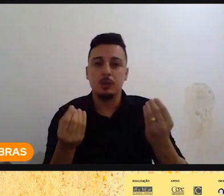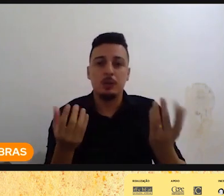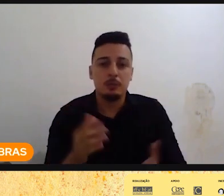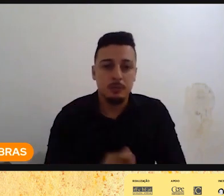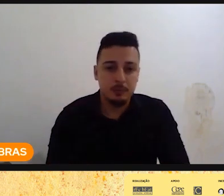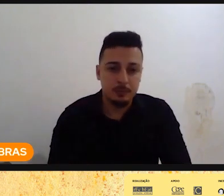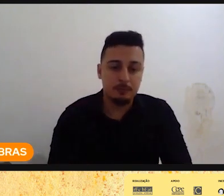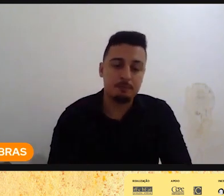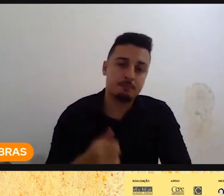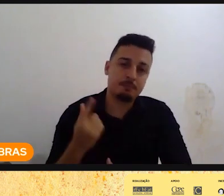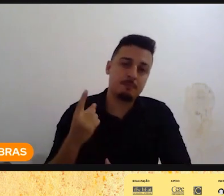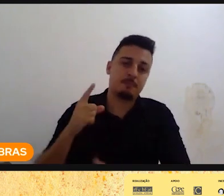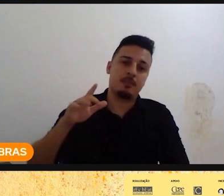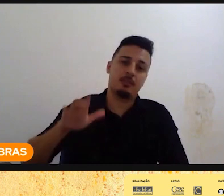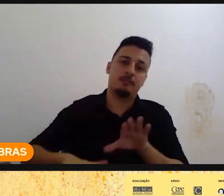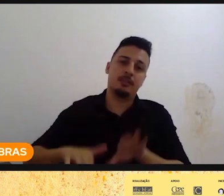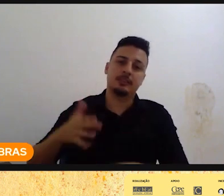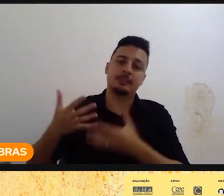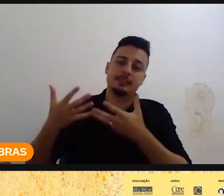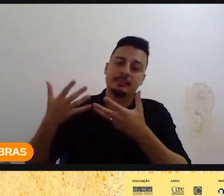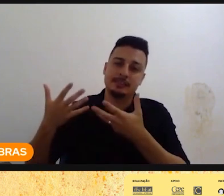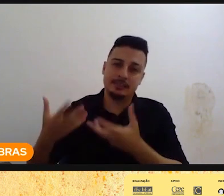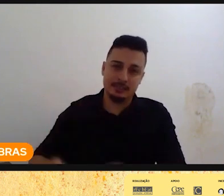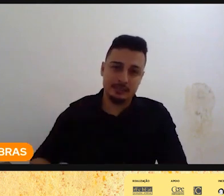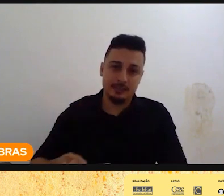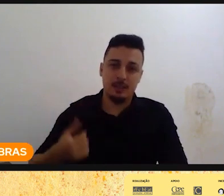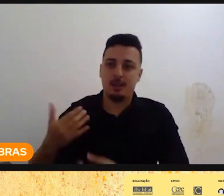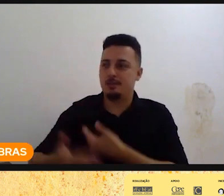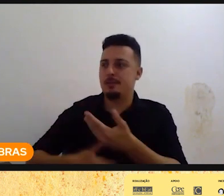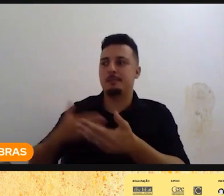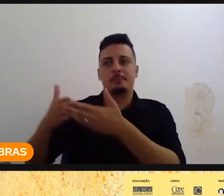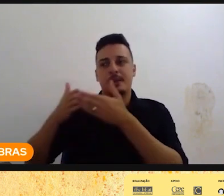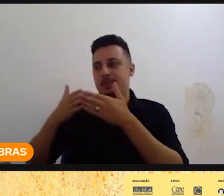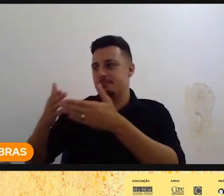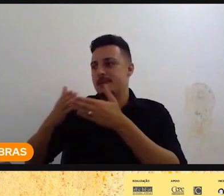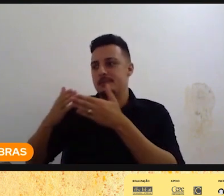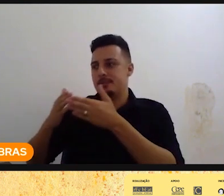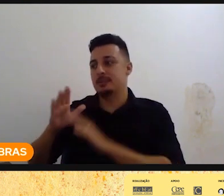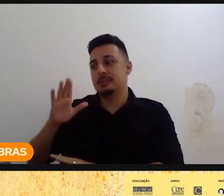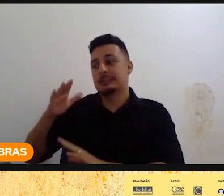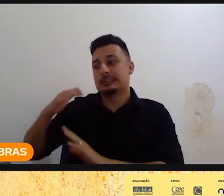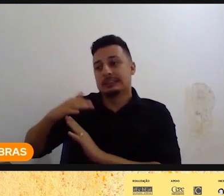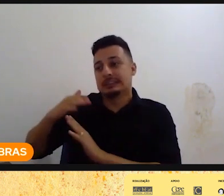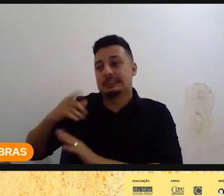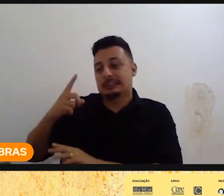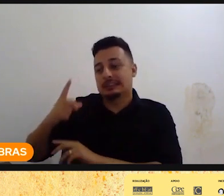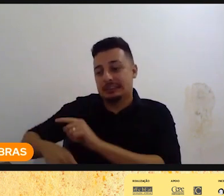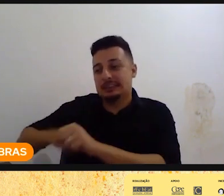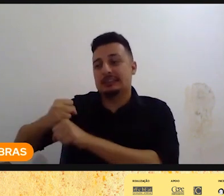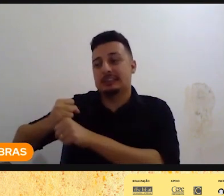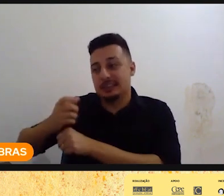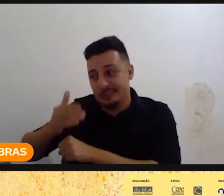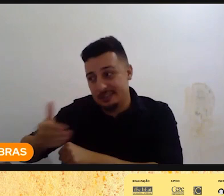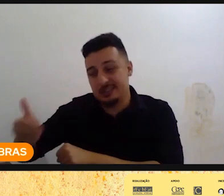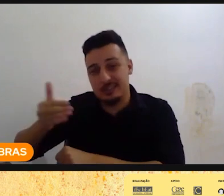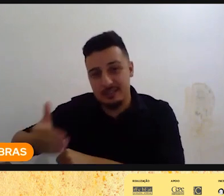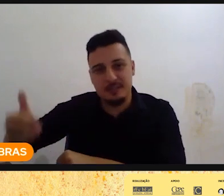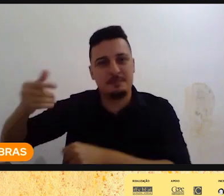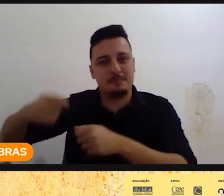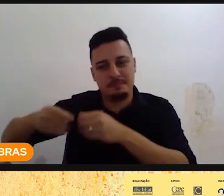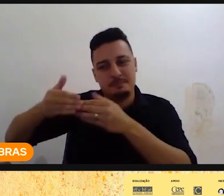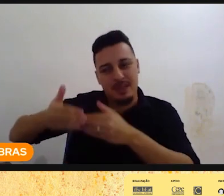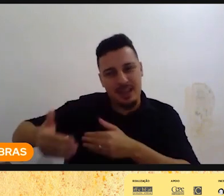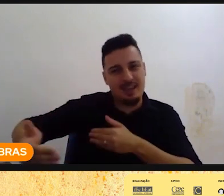aceitar aquela condição e depois ir lá e pedir mais prazo para entregar, né? Porque no fim é isso que sempre